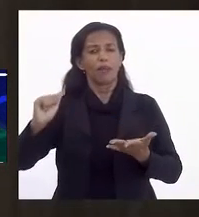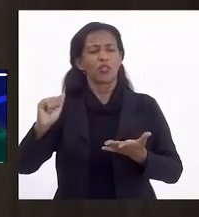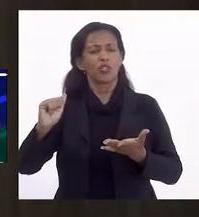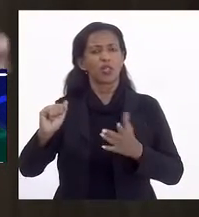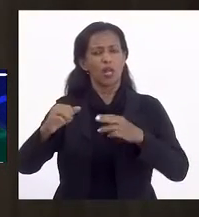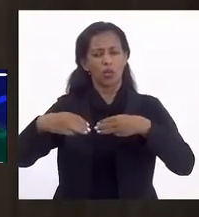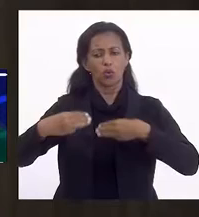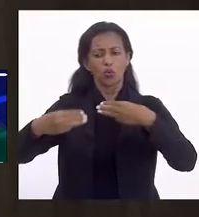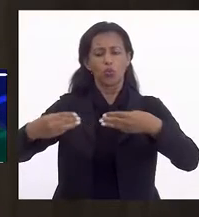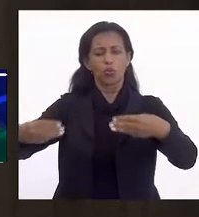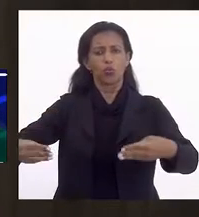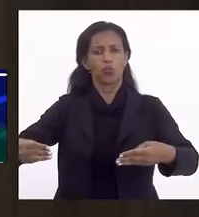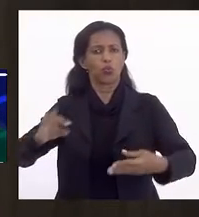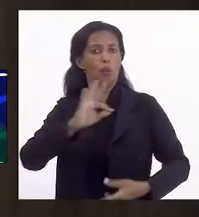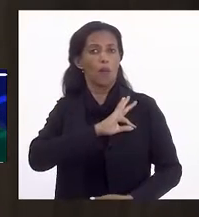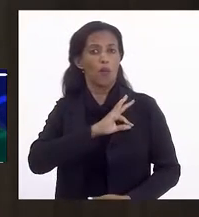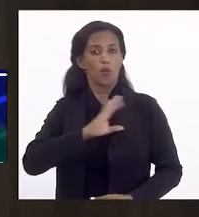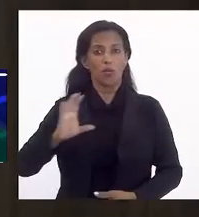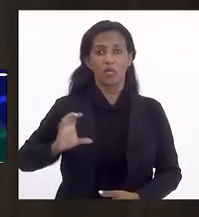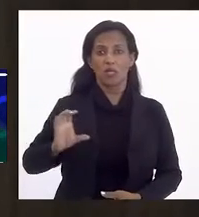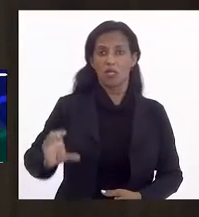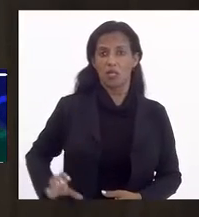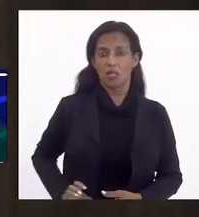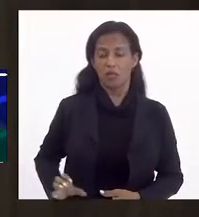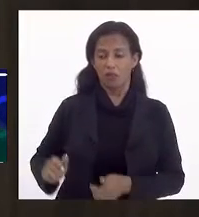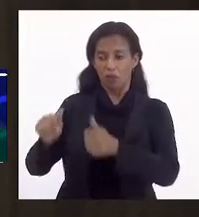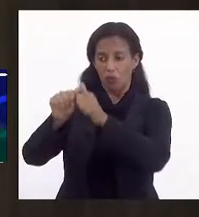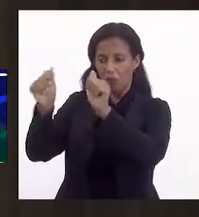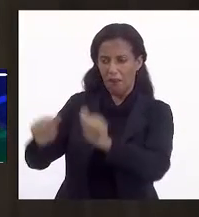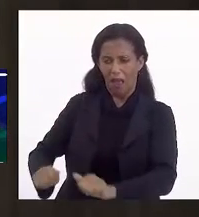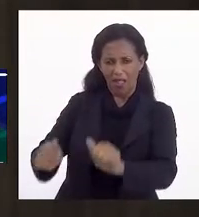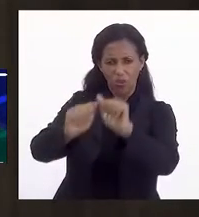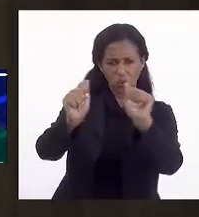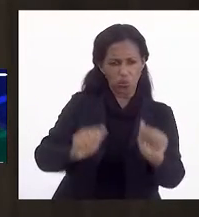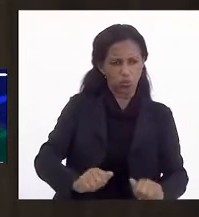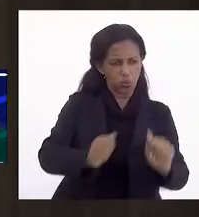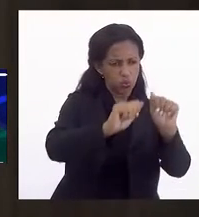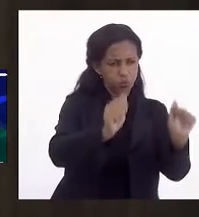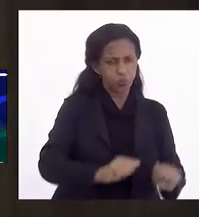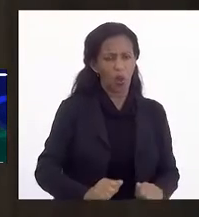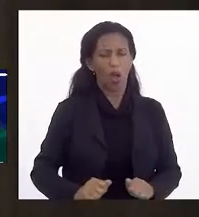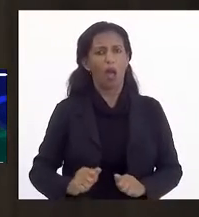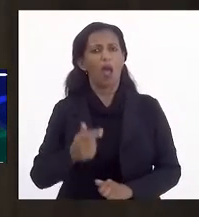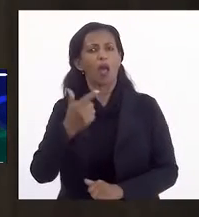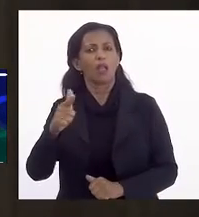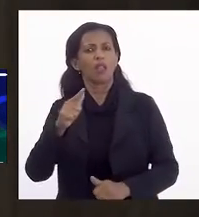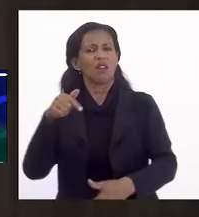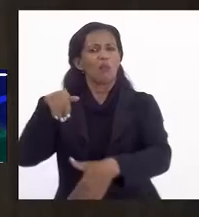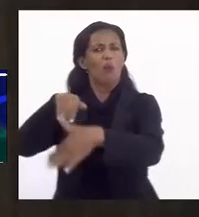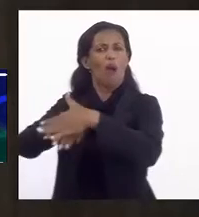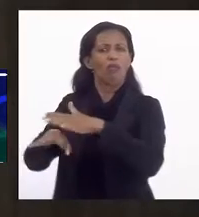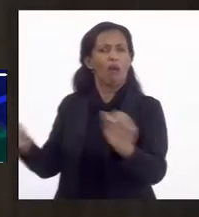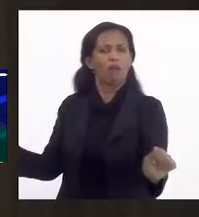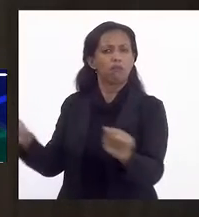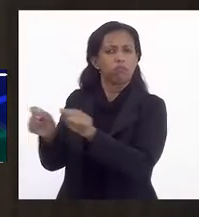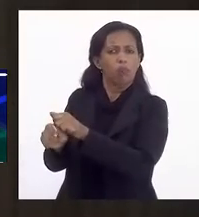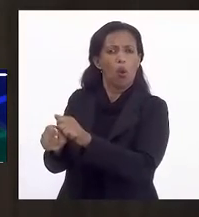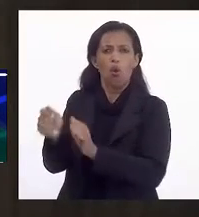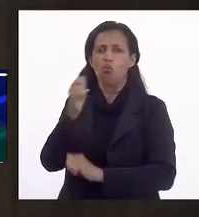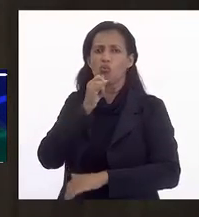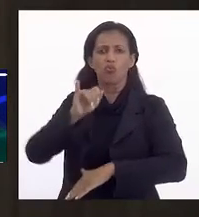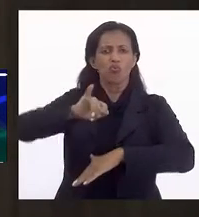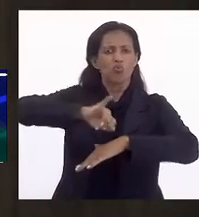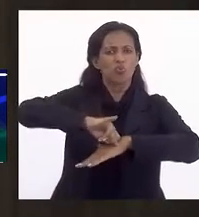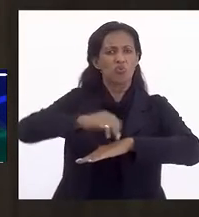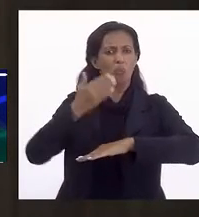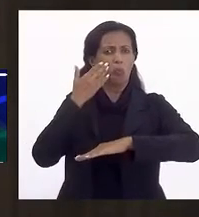as peças religiosas sagradas que estavam apreendidas ali, sem tratamento museológico, sem tratamento documental, sem exposição ao